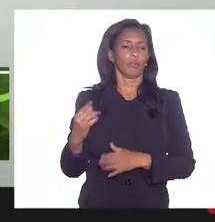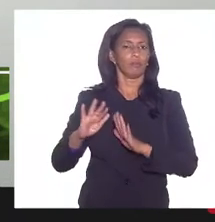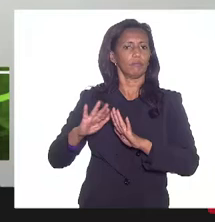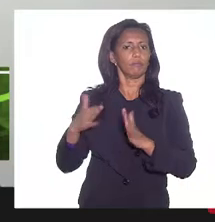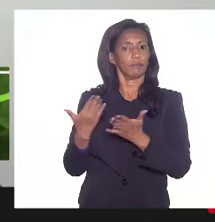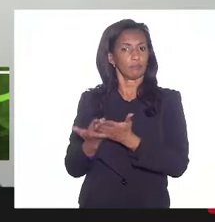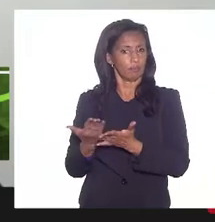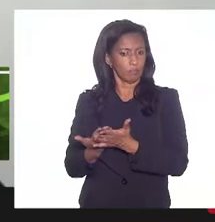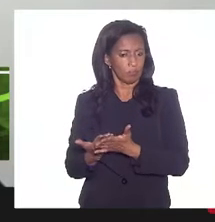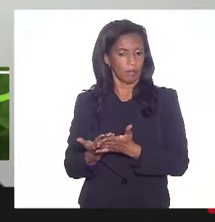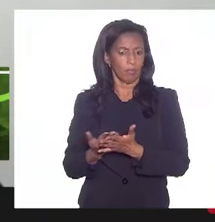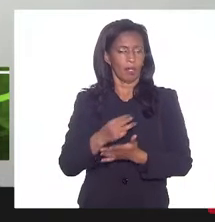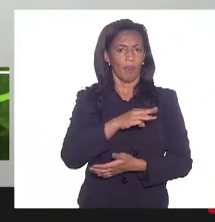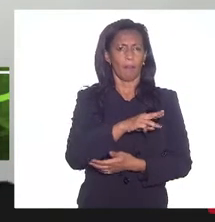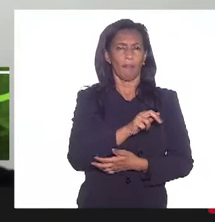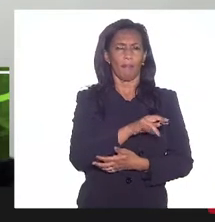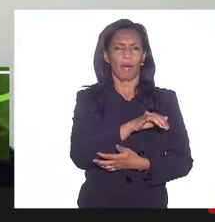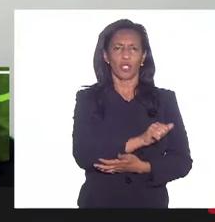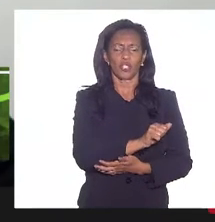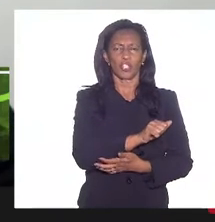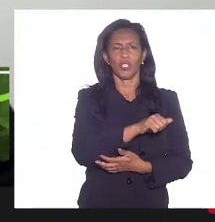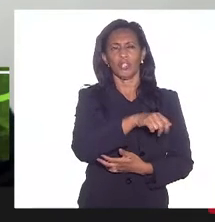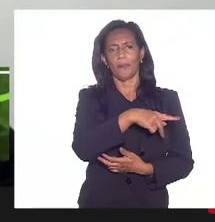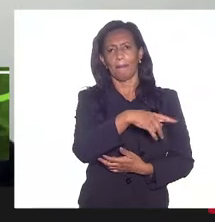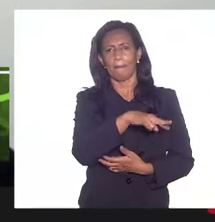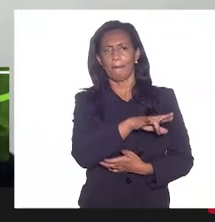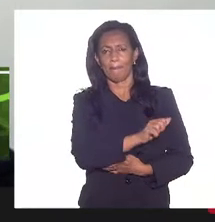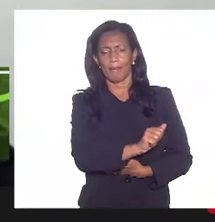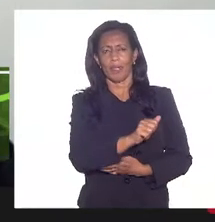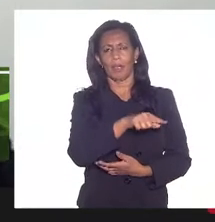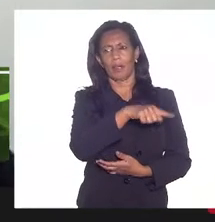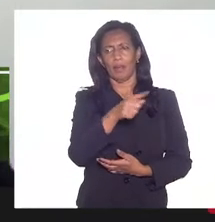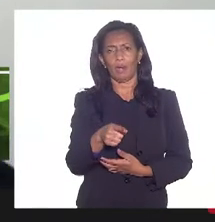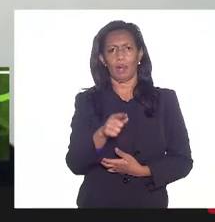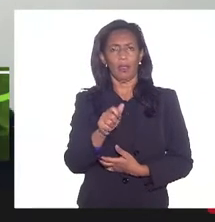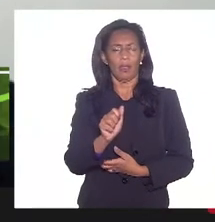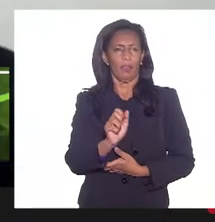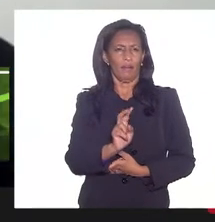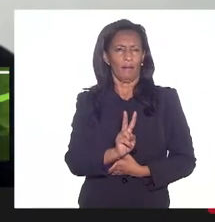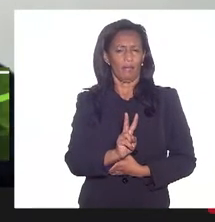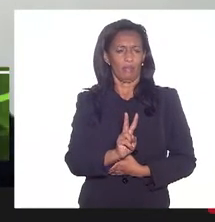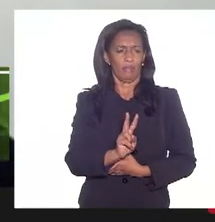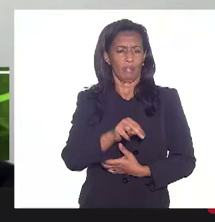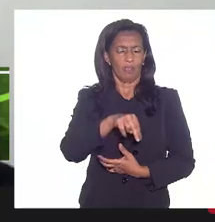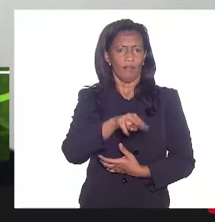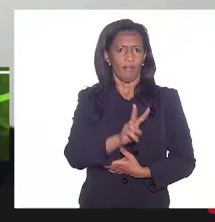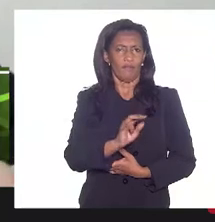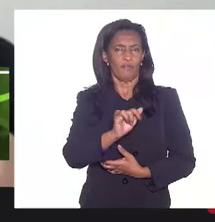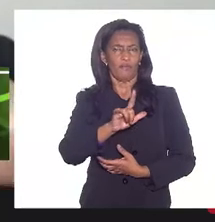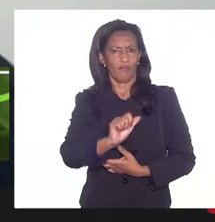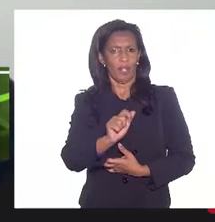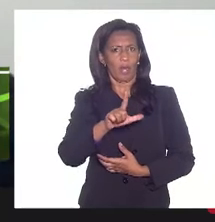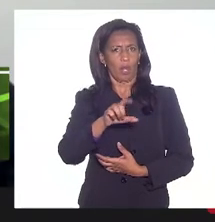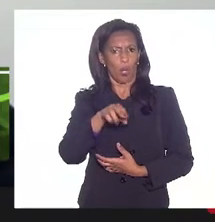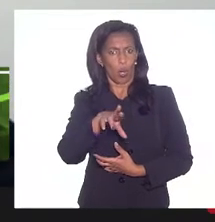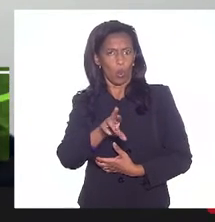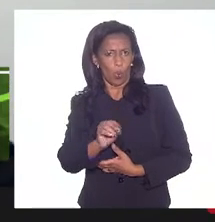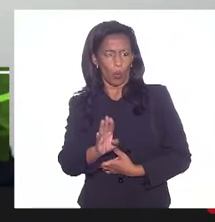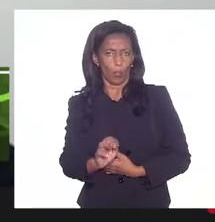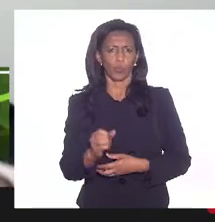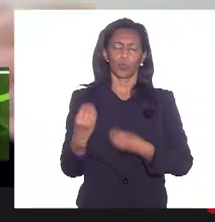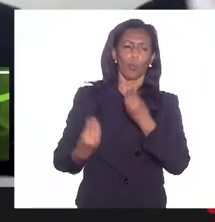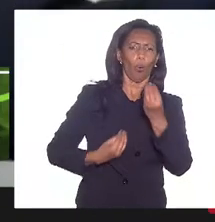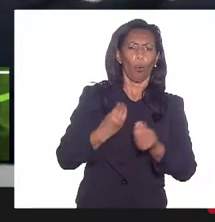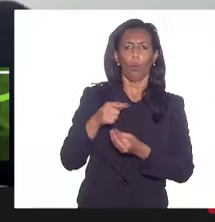a Martins Pena, a Algo Leneva, enfim, Vila Lobos, como que elas podem ter,